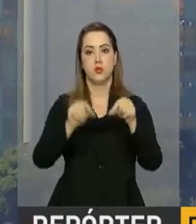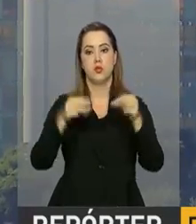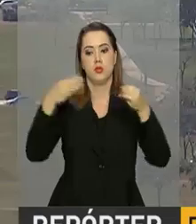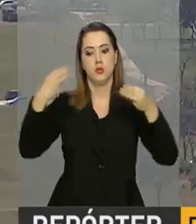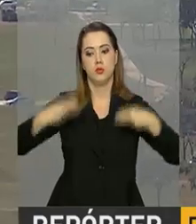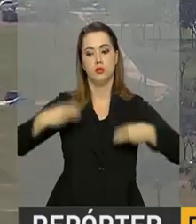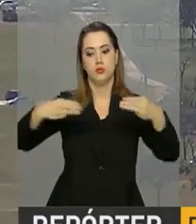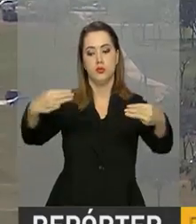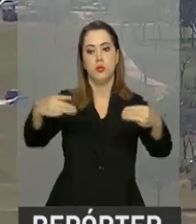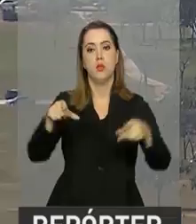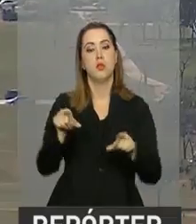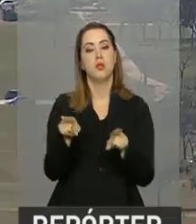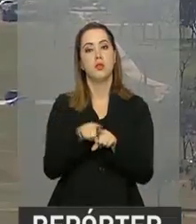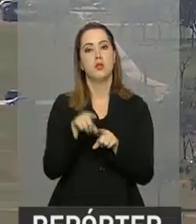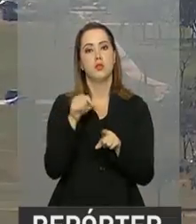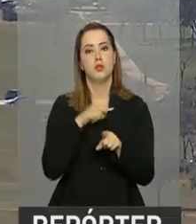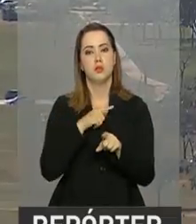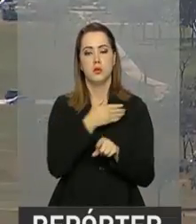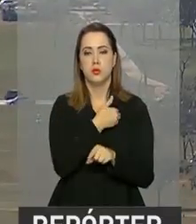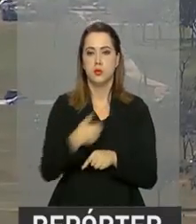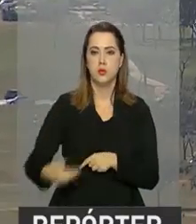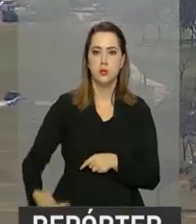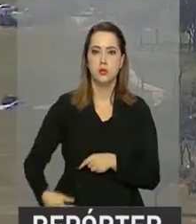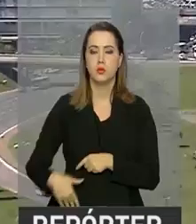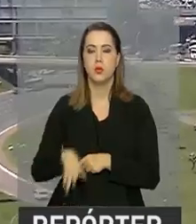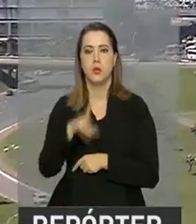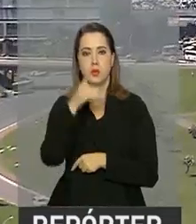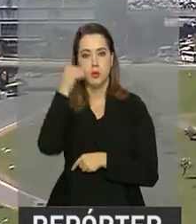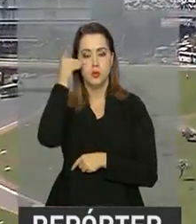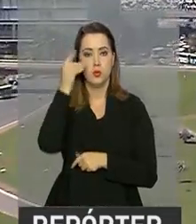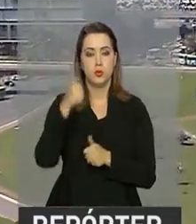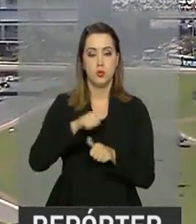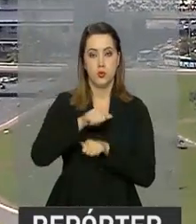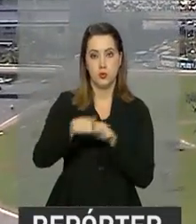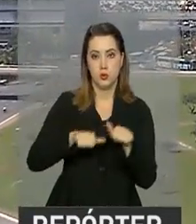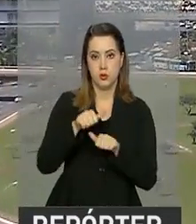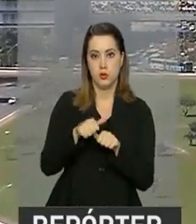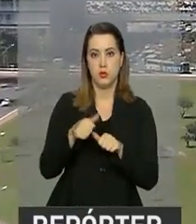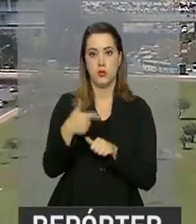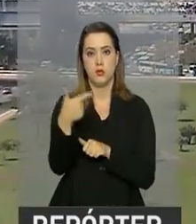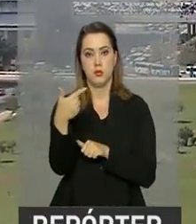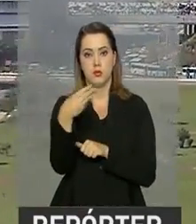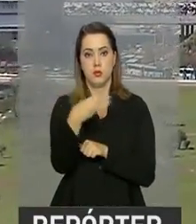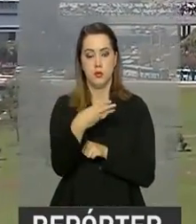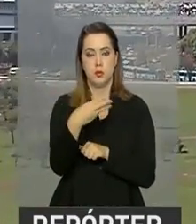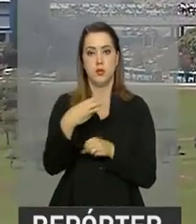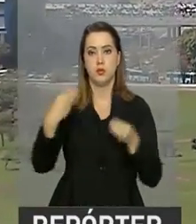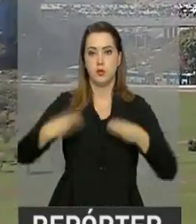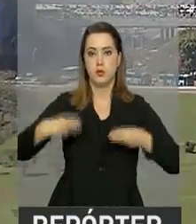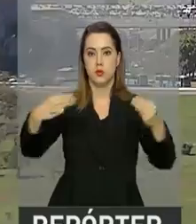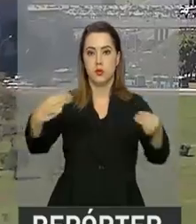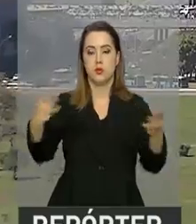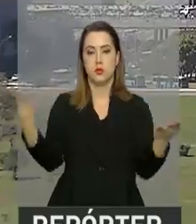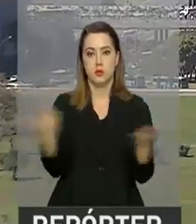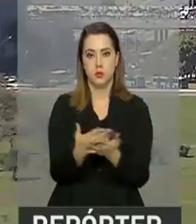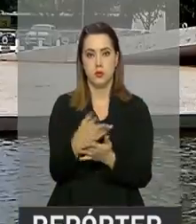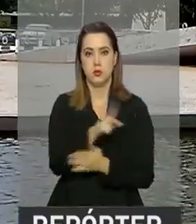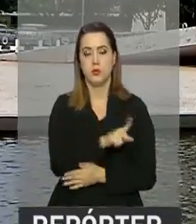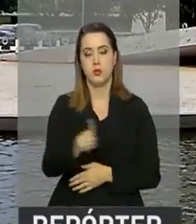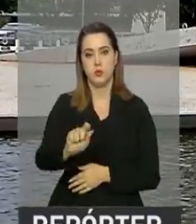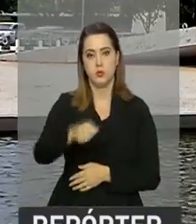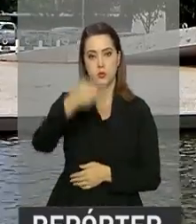as 32 pastas do governo dilma rousseff para 23 ministérios no governo do presidente michel temer